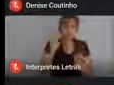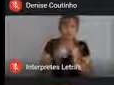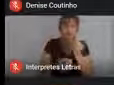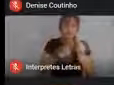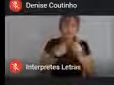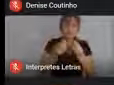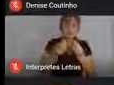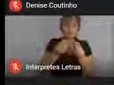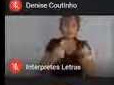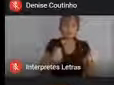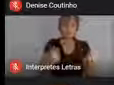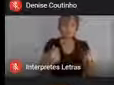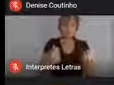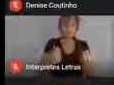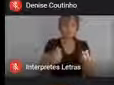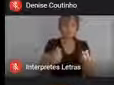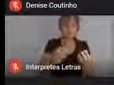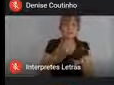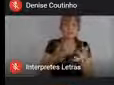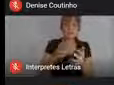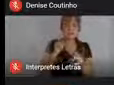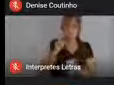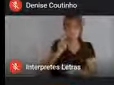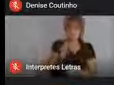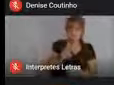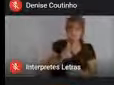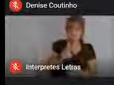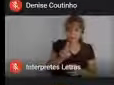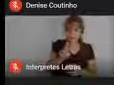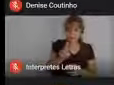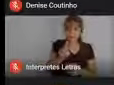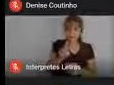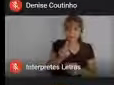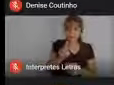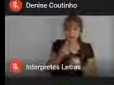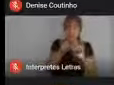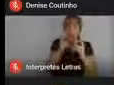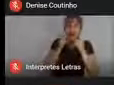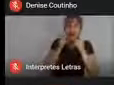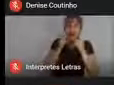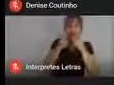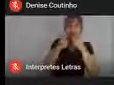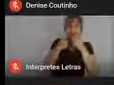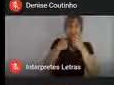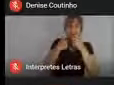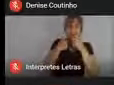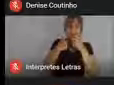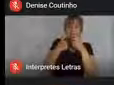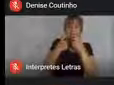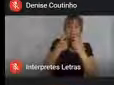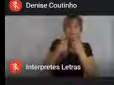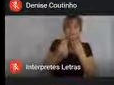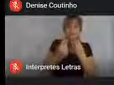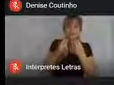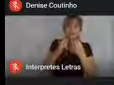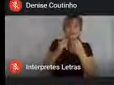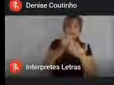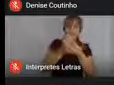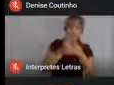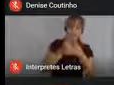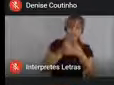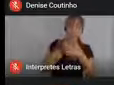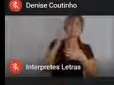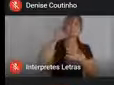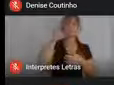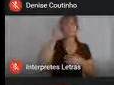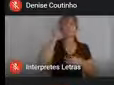próprias raízes. E quando ele olha para as comunidades tradicionais, ele se encontra, ele se reconhece, e isso ajuda a